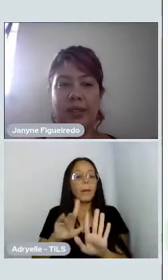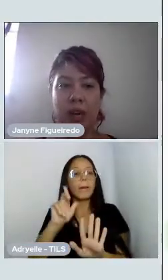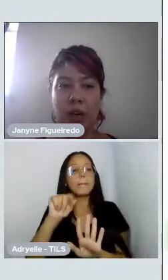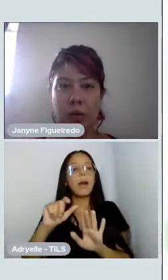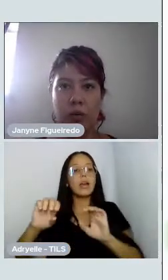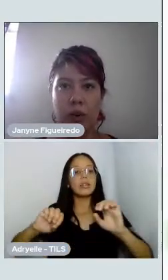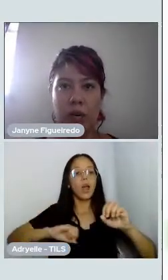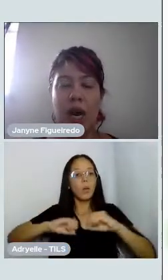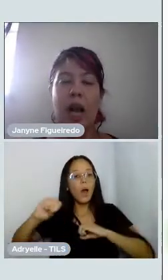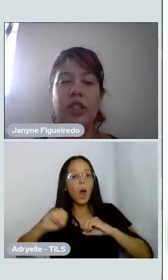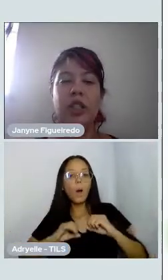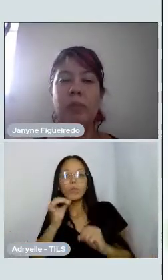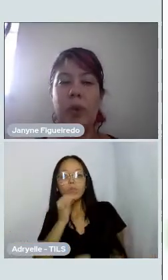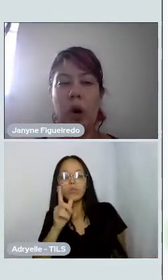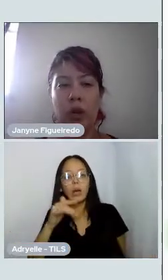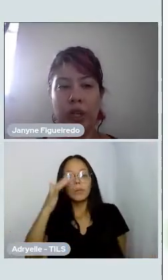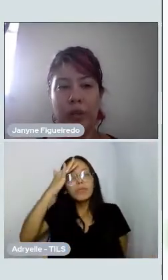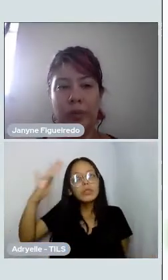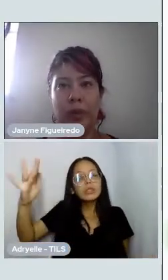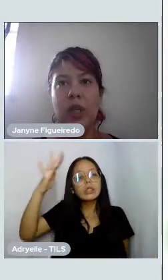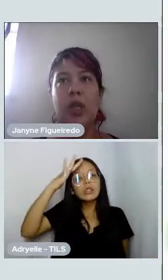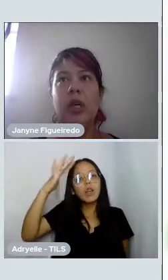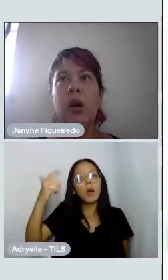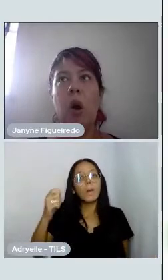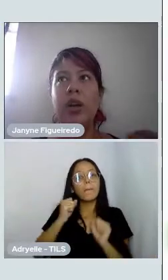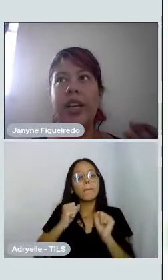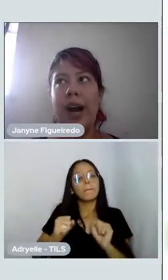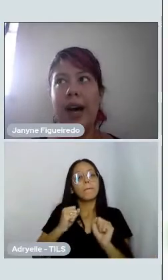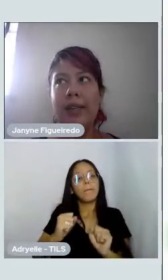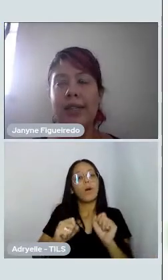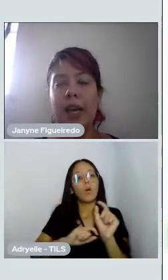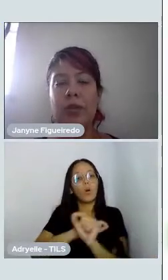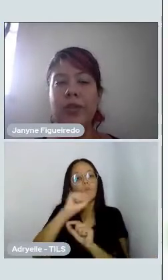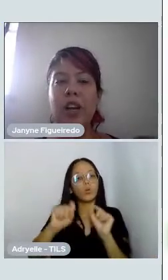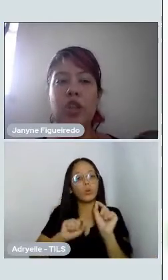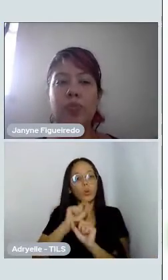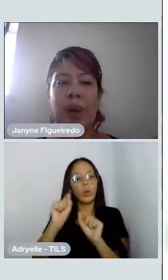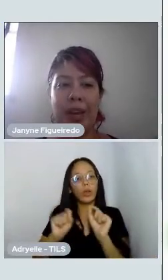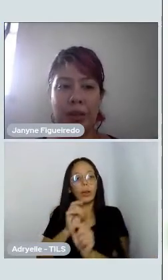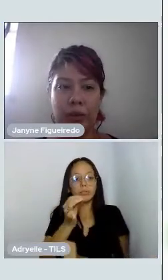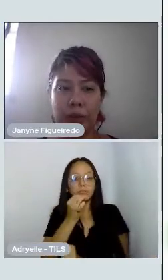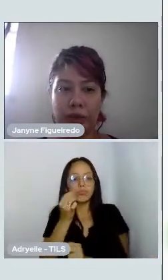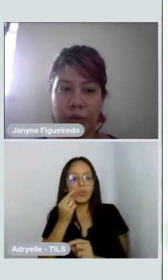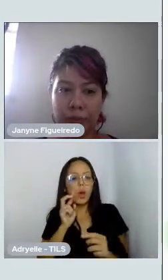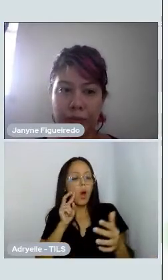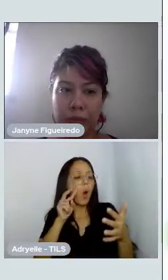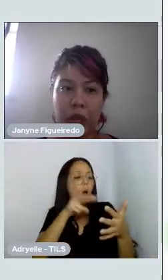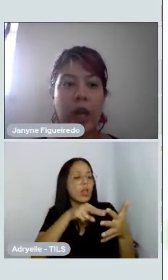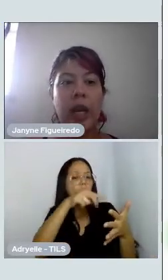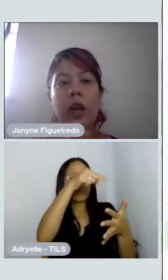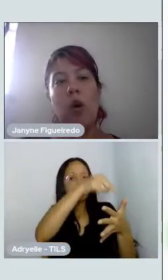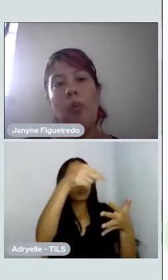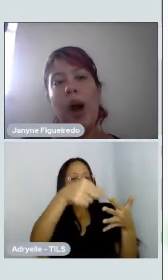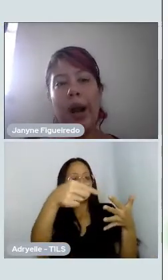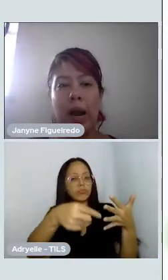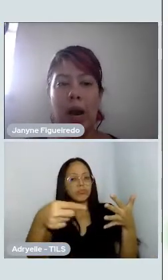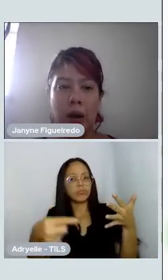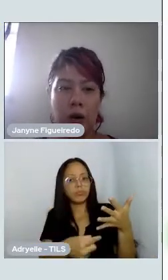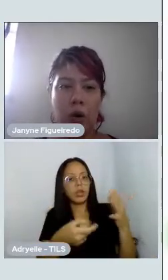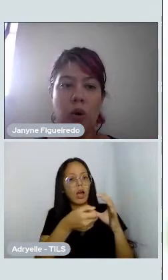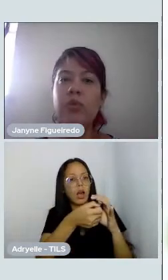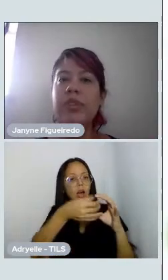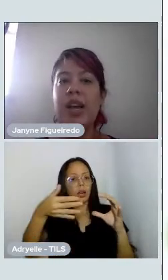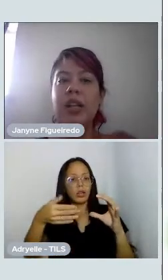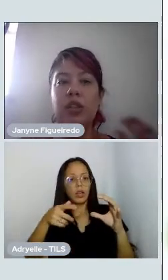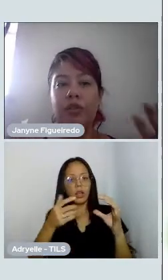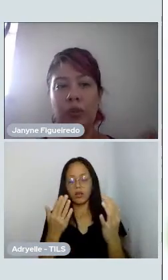obra de ficção, a gente pode olhar certos aspectos e